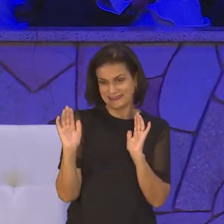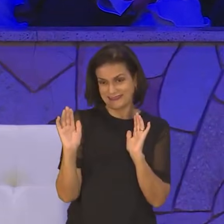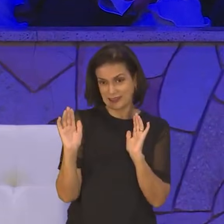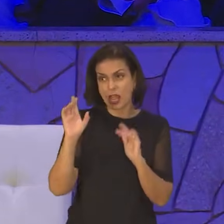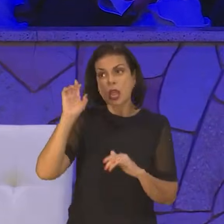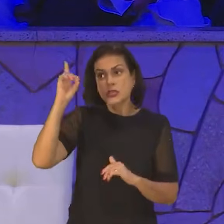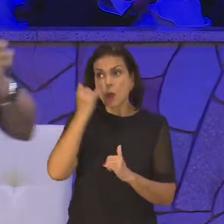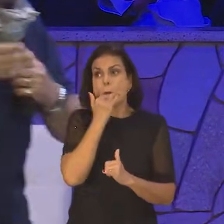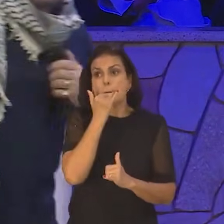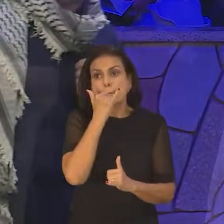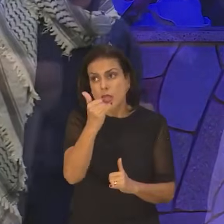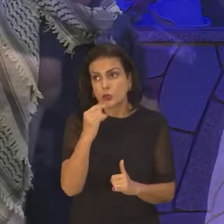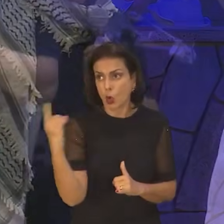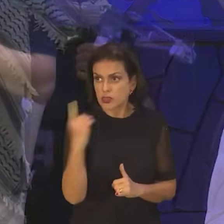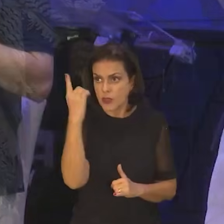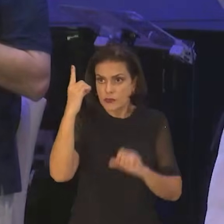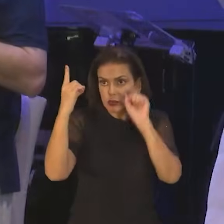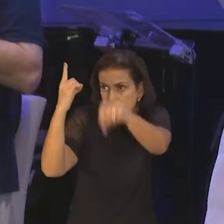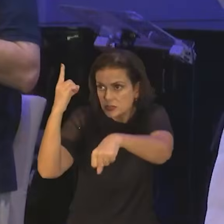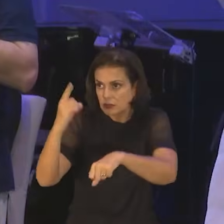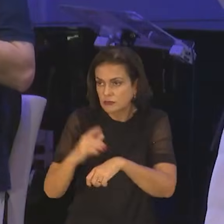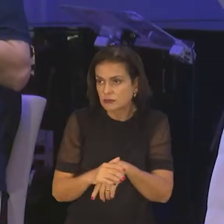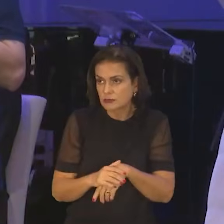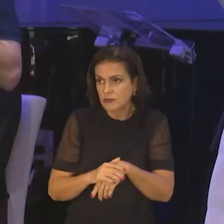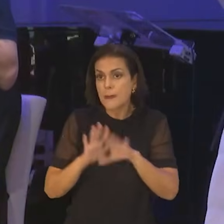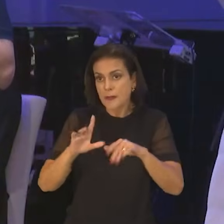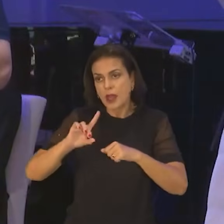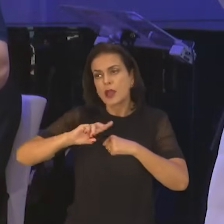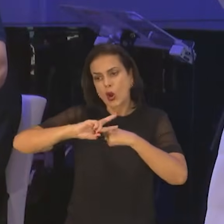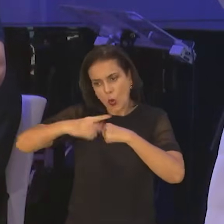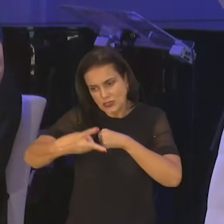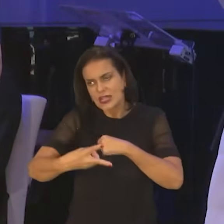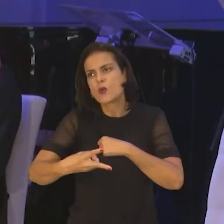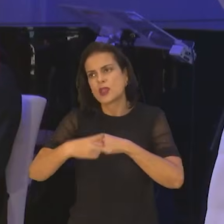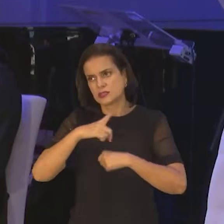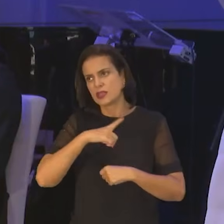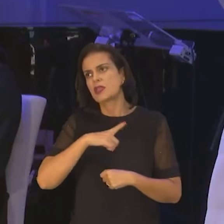Deus perdoou a Davi? Sim. Houve consequência fatal.